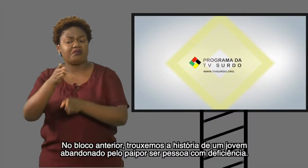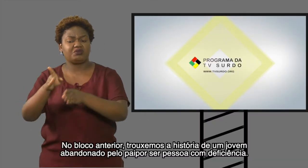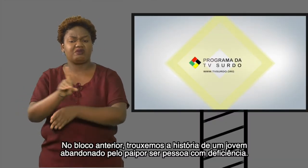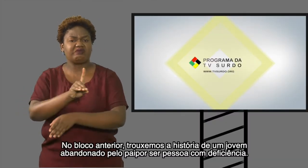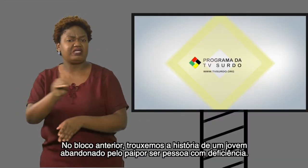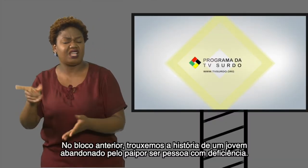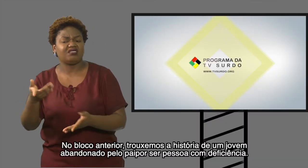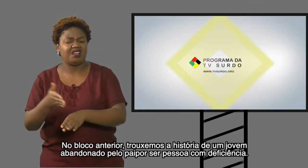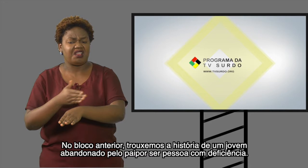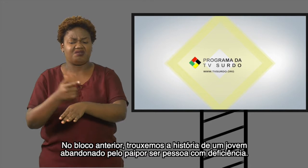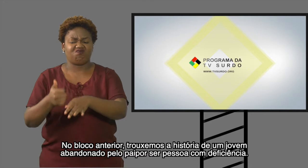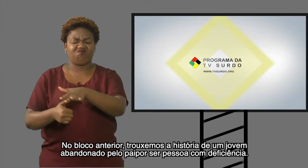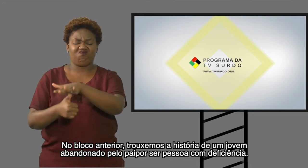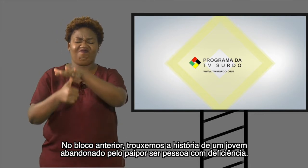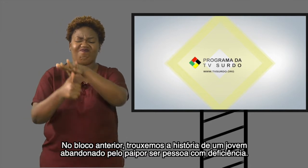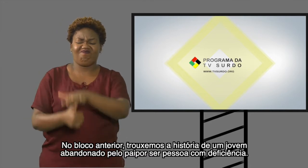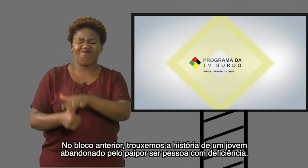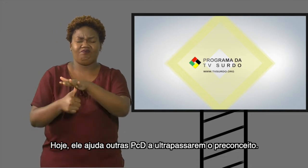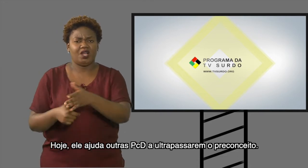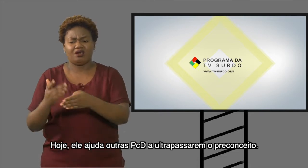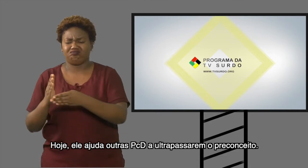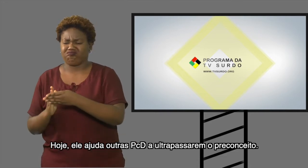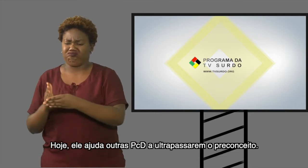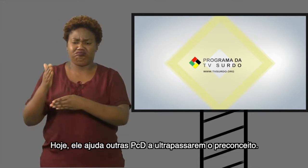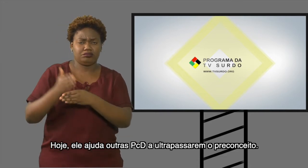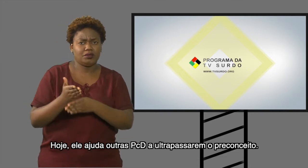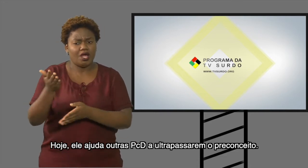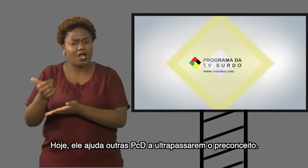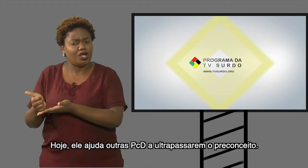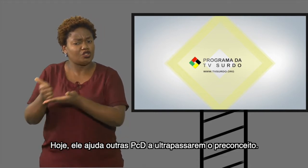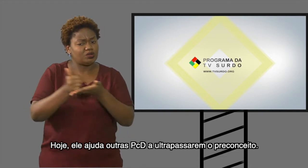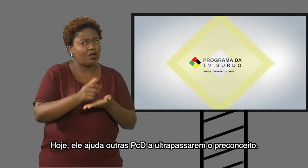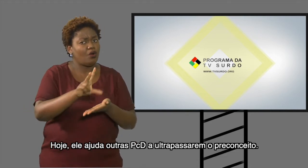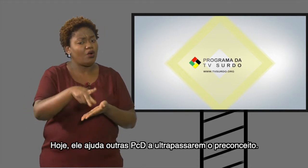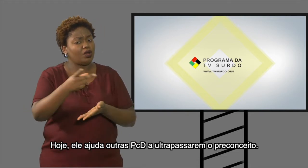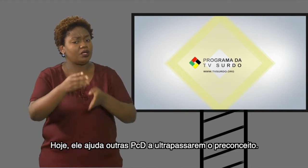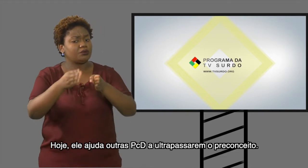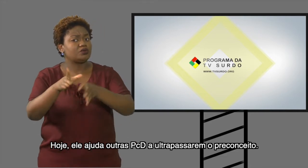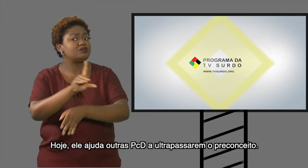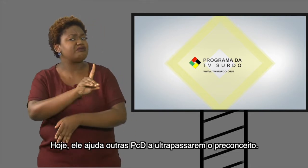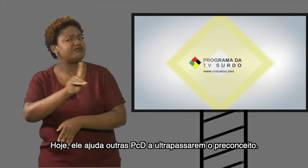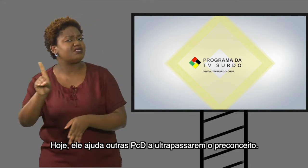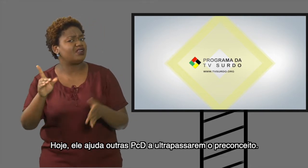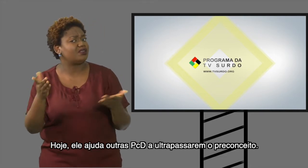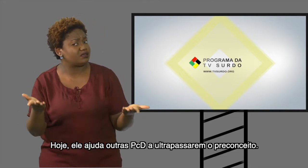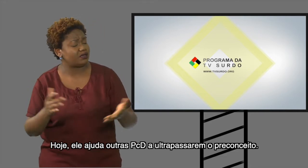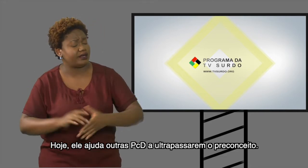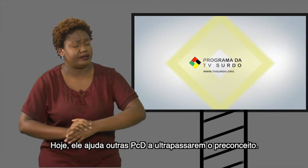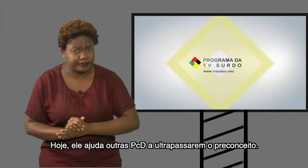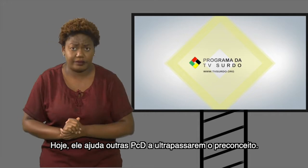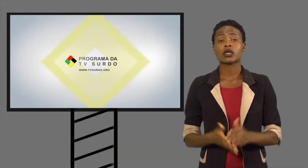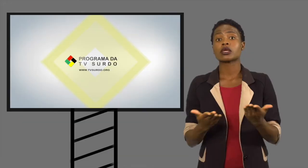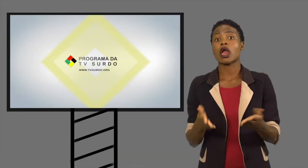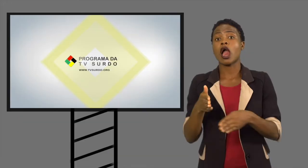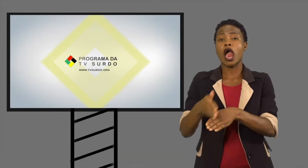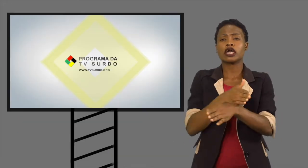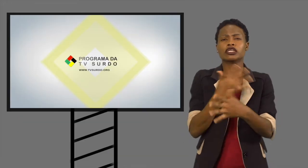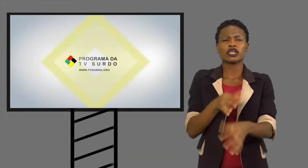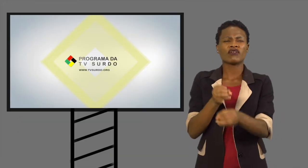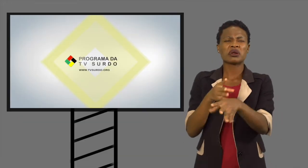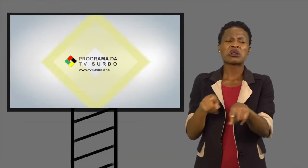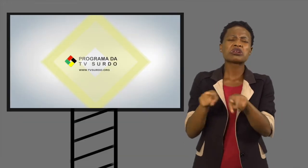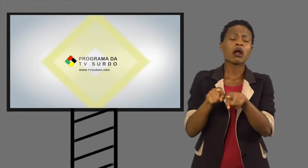pai por ser uma pessoa com deficiência Hoje ele ajuda outras pessoas com deficiência a ultrapassarem o preconceito